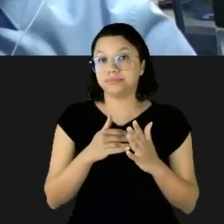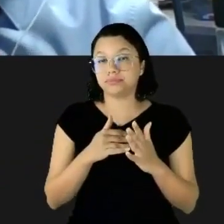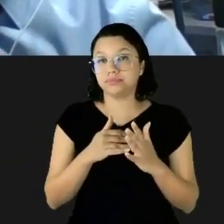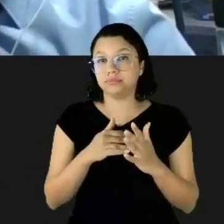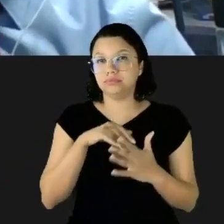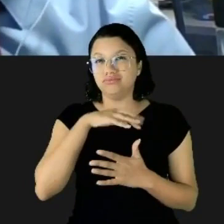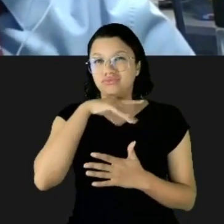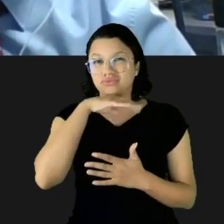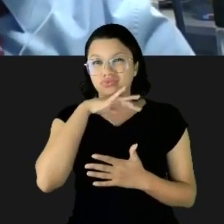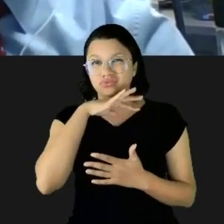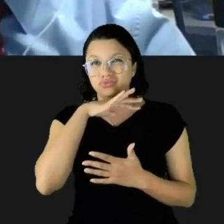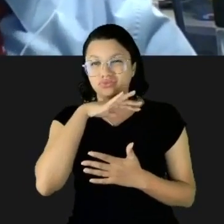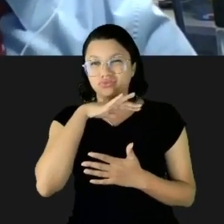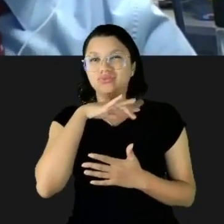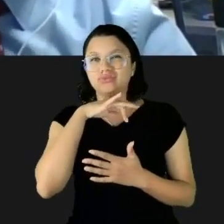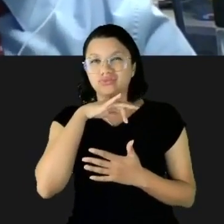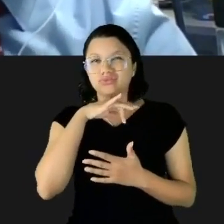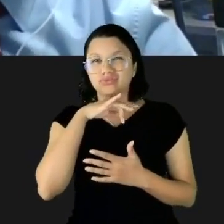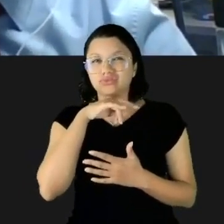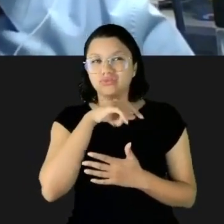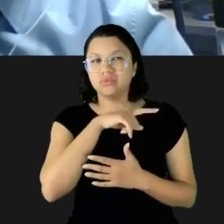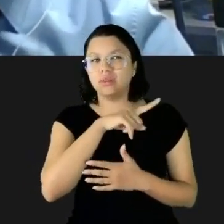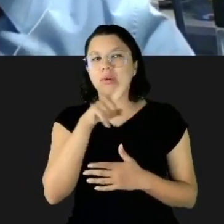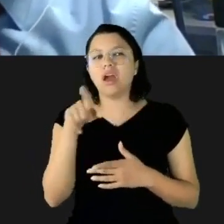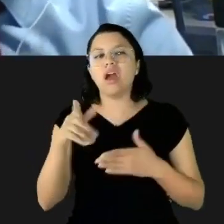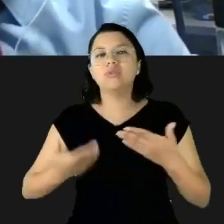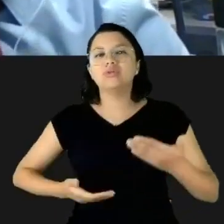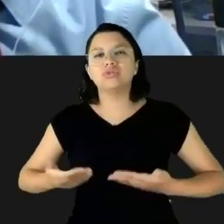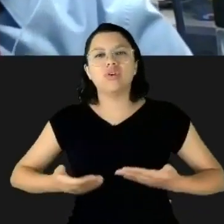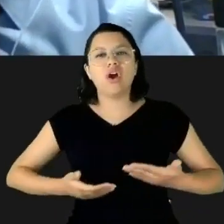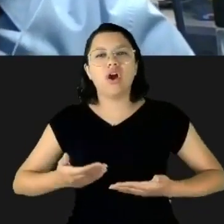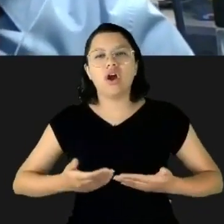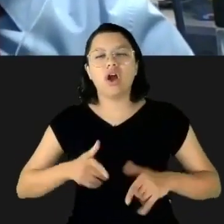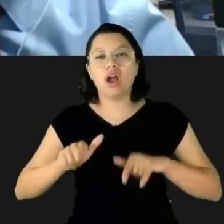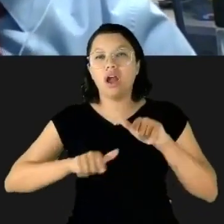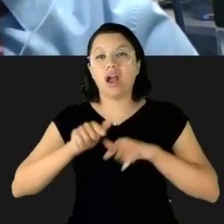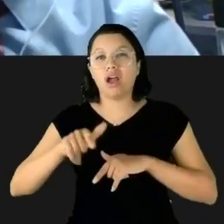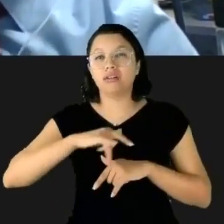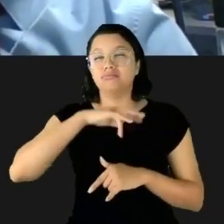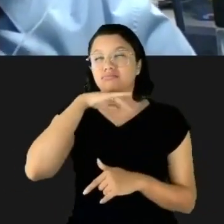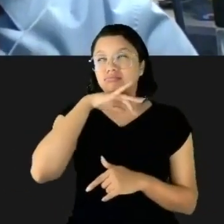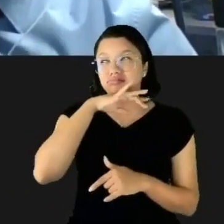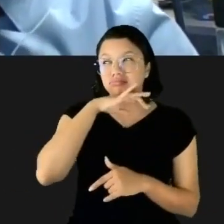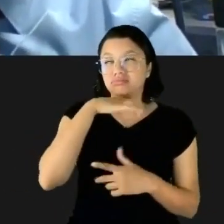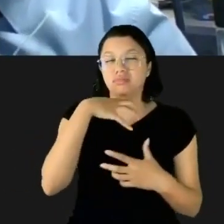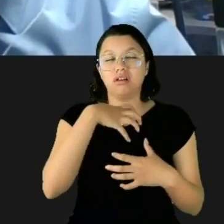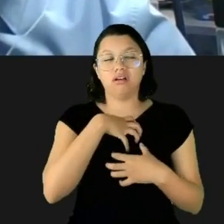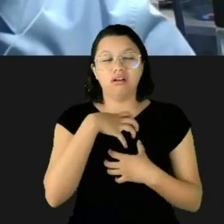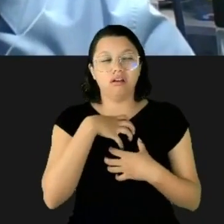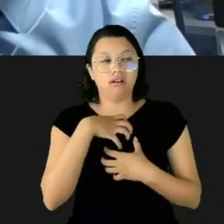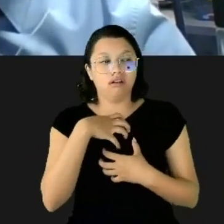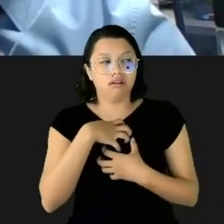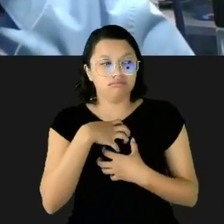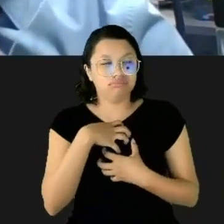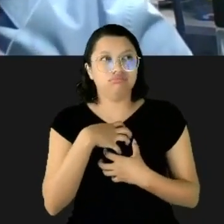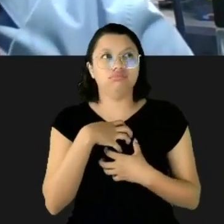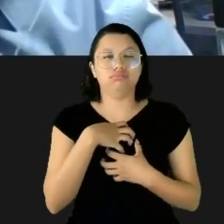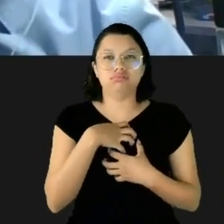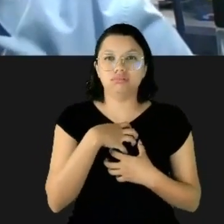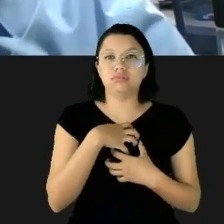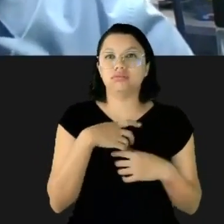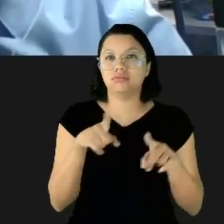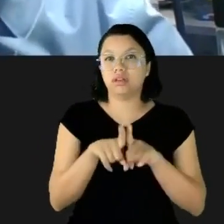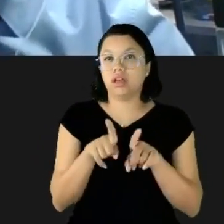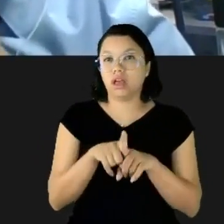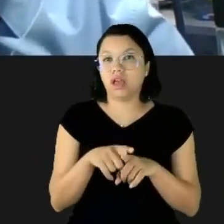ruim para que os servidores trabalhem tanto fisicamente quanto emocionalmente, isso é muito importante, isso derruba produtividade,